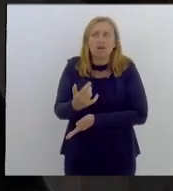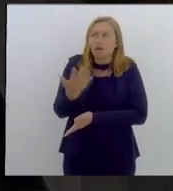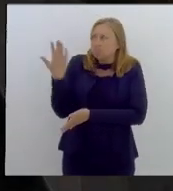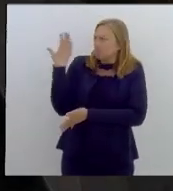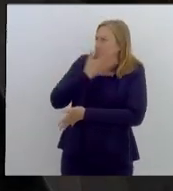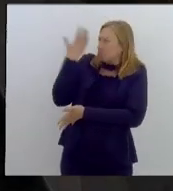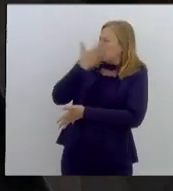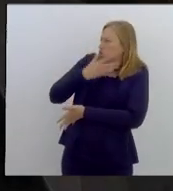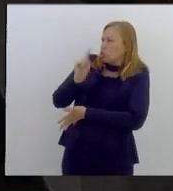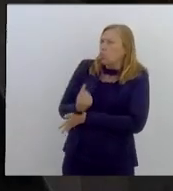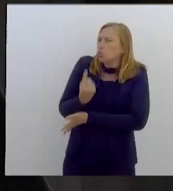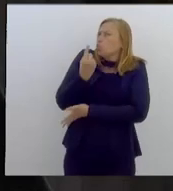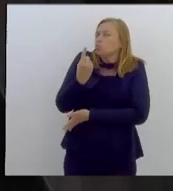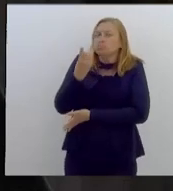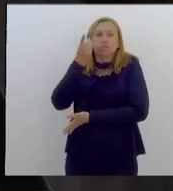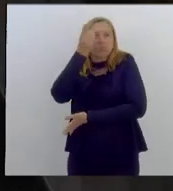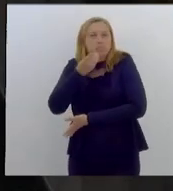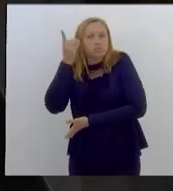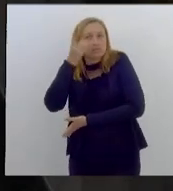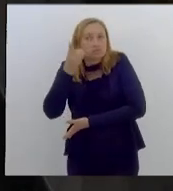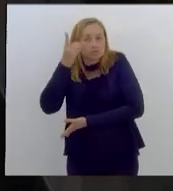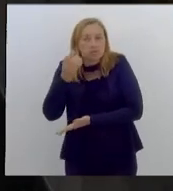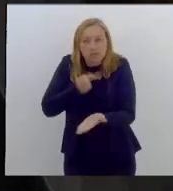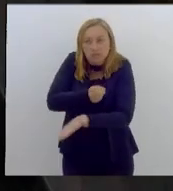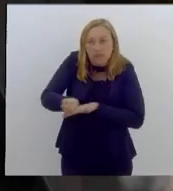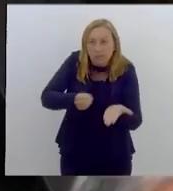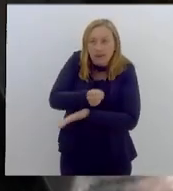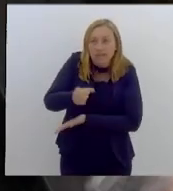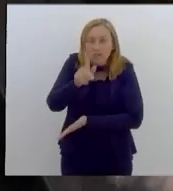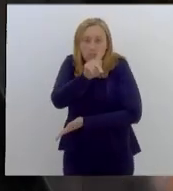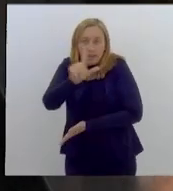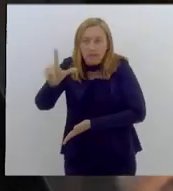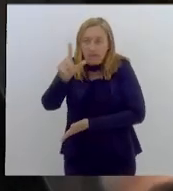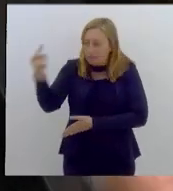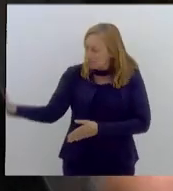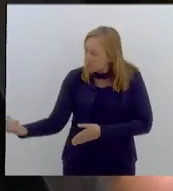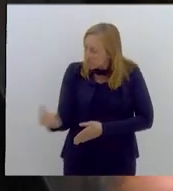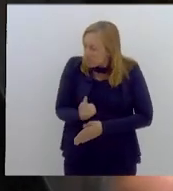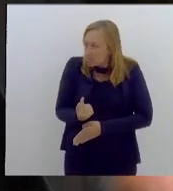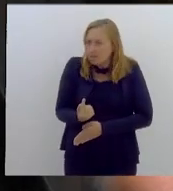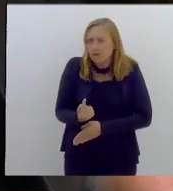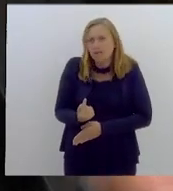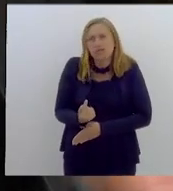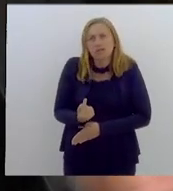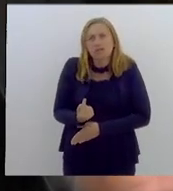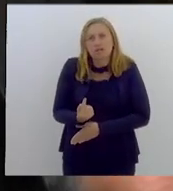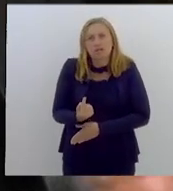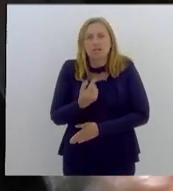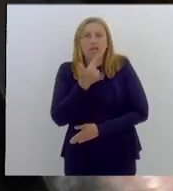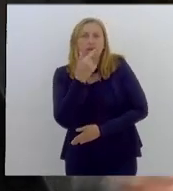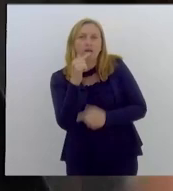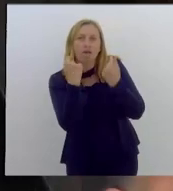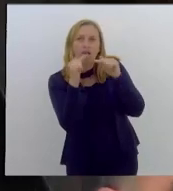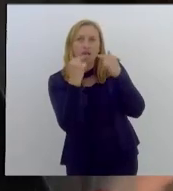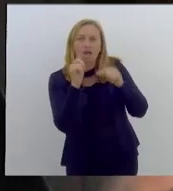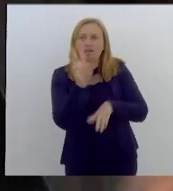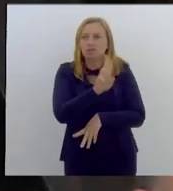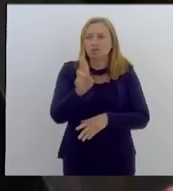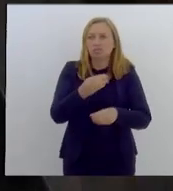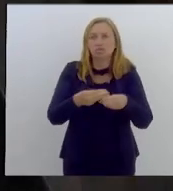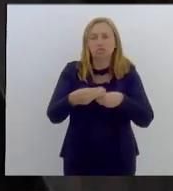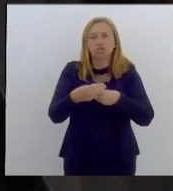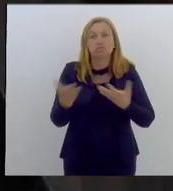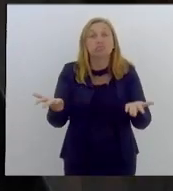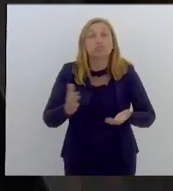vi um deputado da base do PL vir aqui e reclamar em nome dos